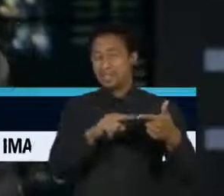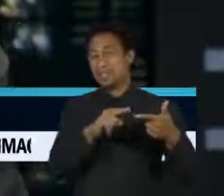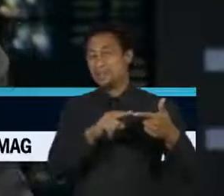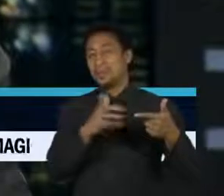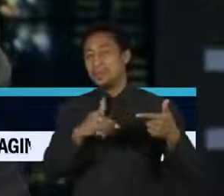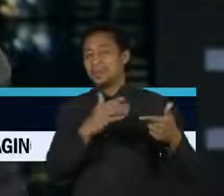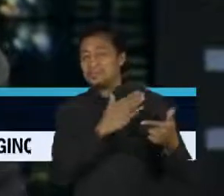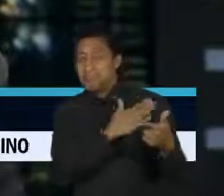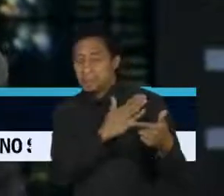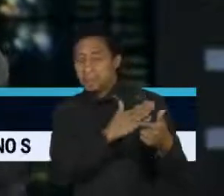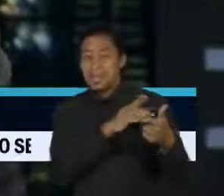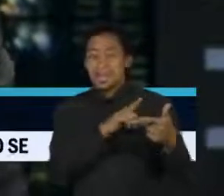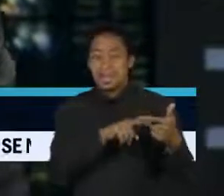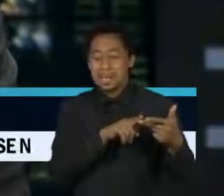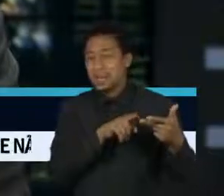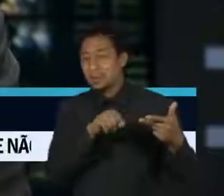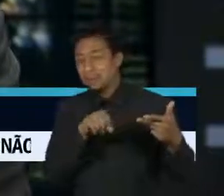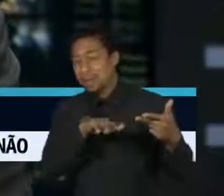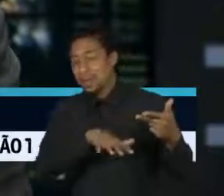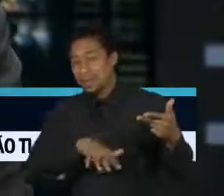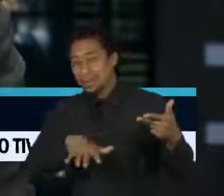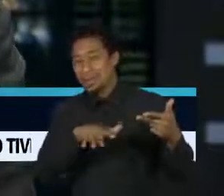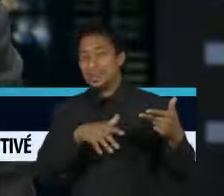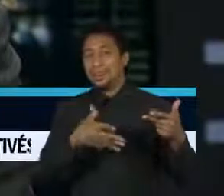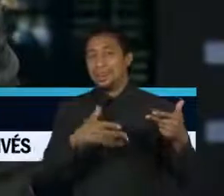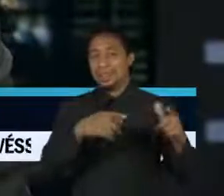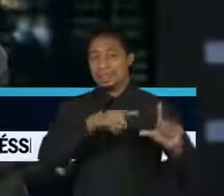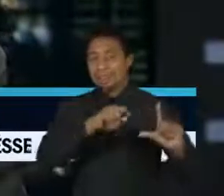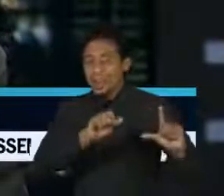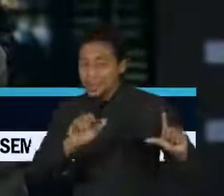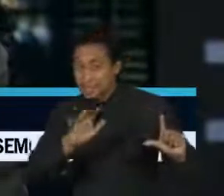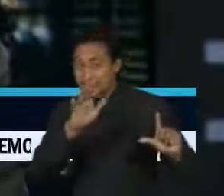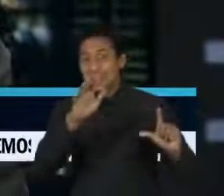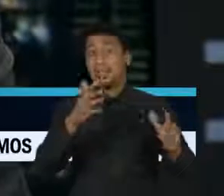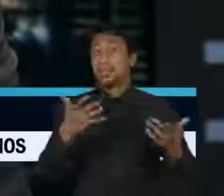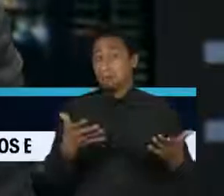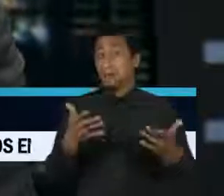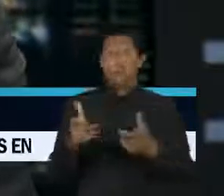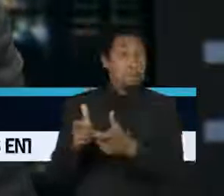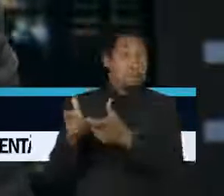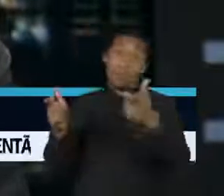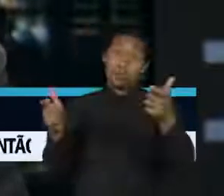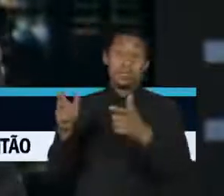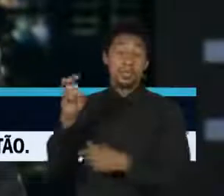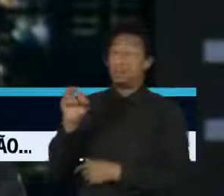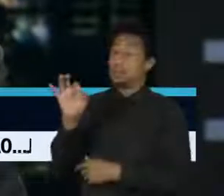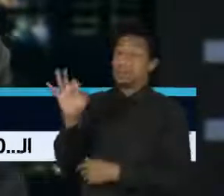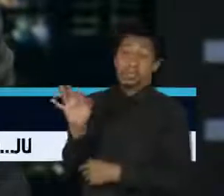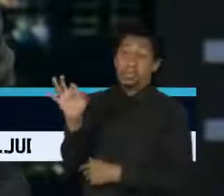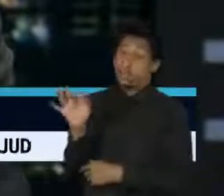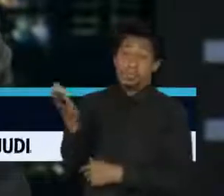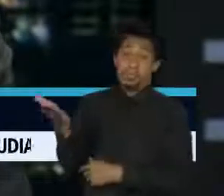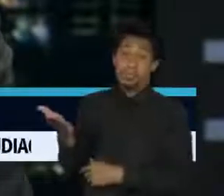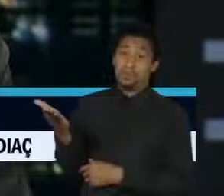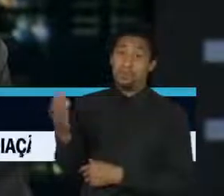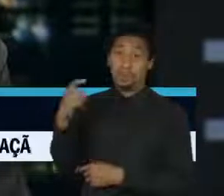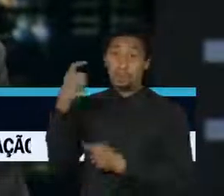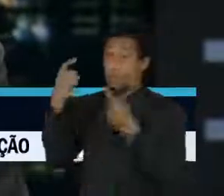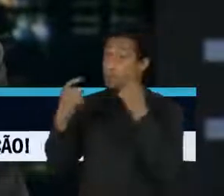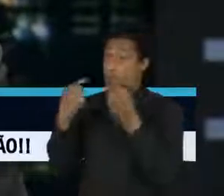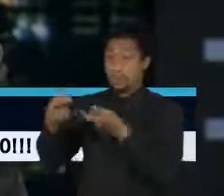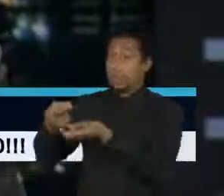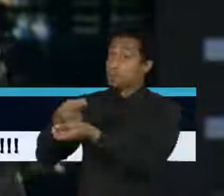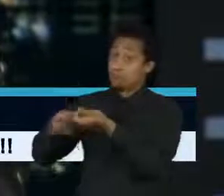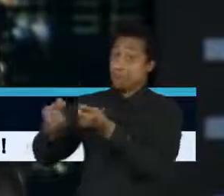Abaixo estão sendo inversão do ponto de vista de prioridades pela para média dos eleitores comparado com 18 enorme e portanto